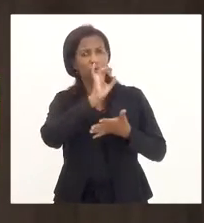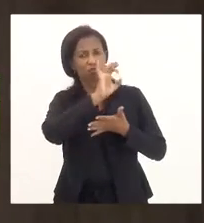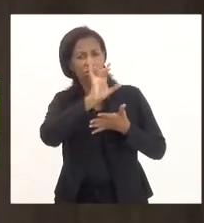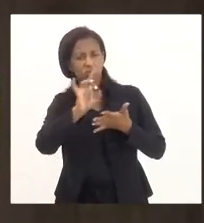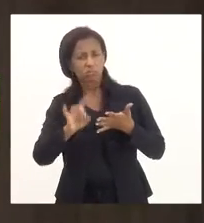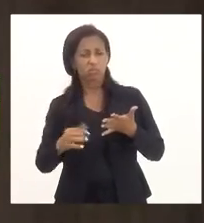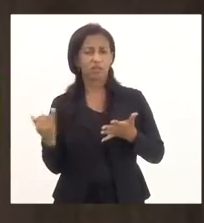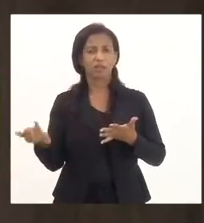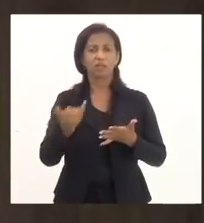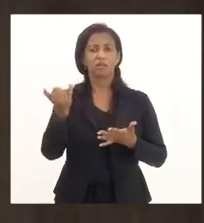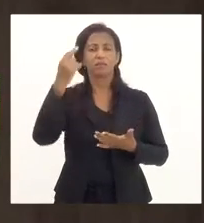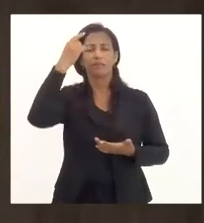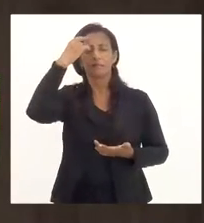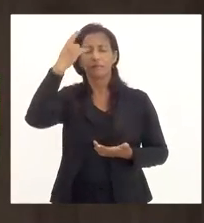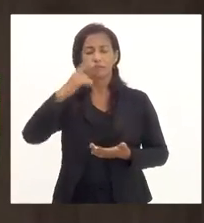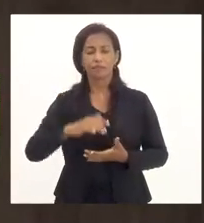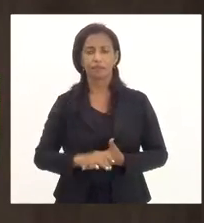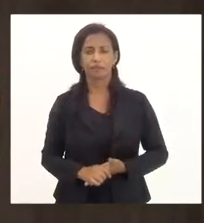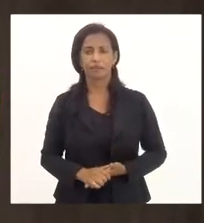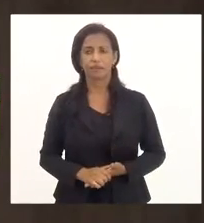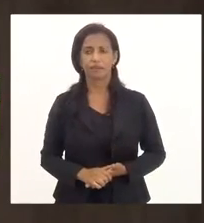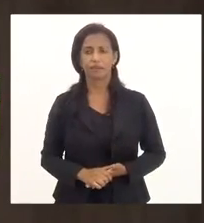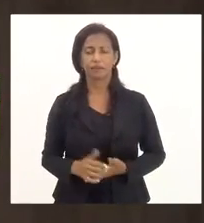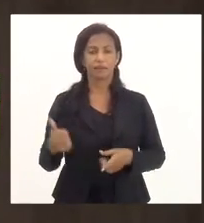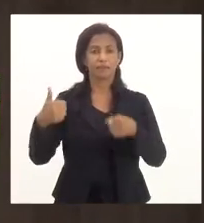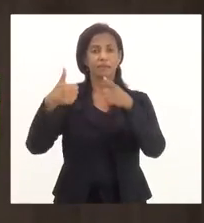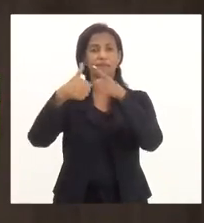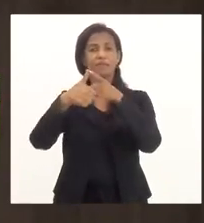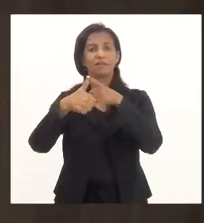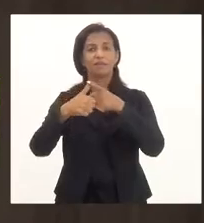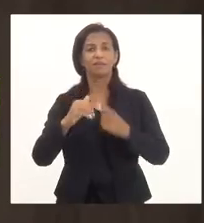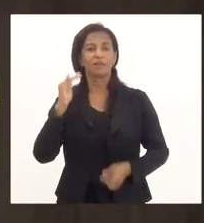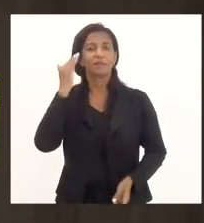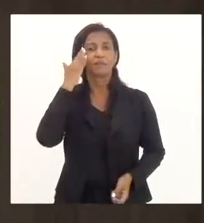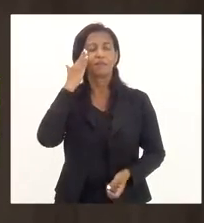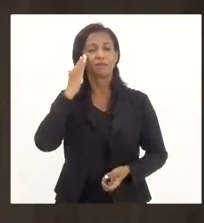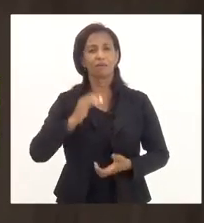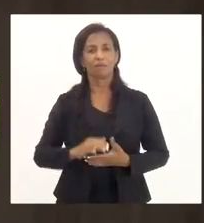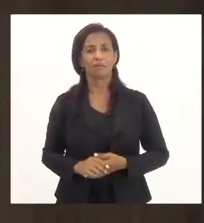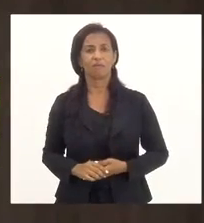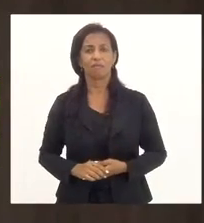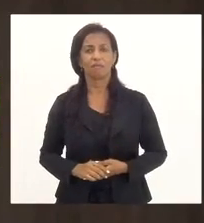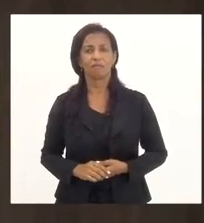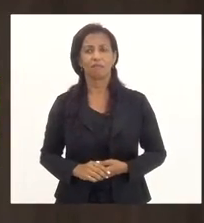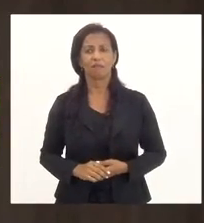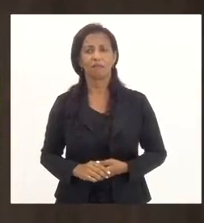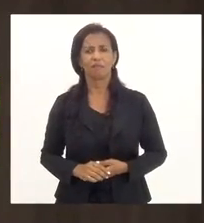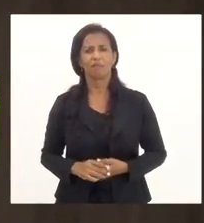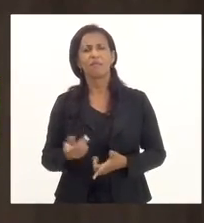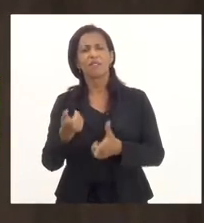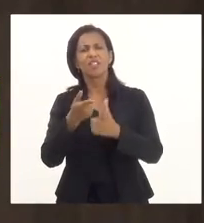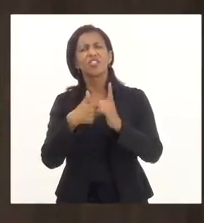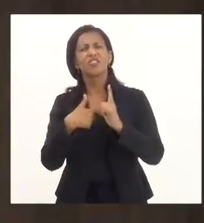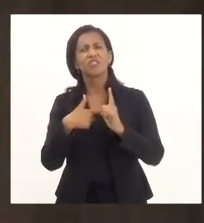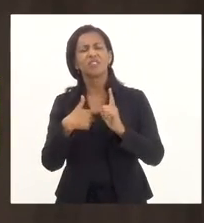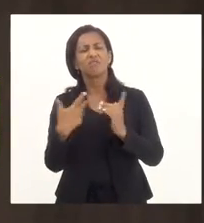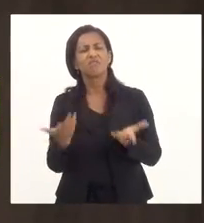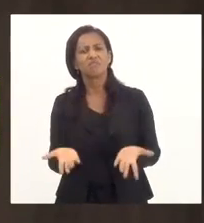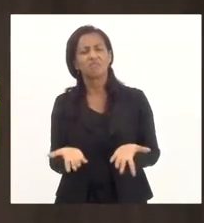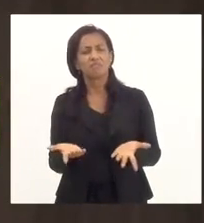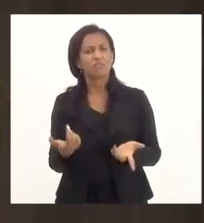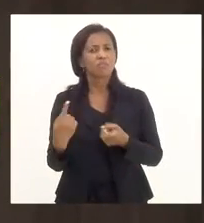importantes para a gente poder pensar é primeiramente é entender que dívida é essa